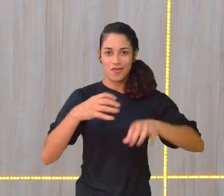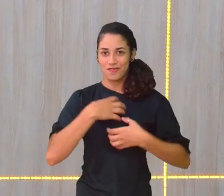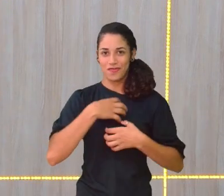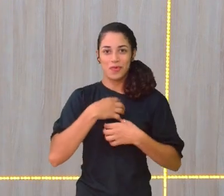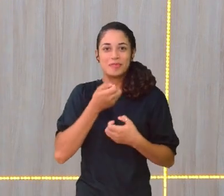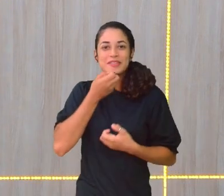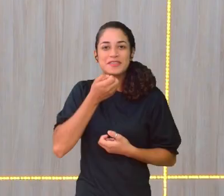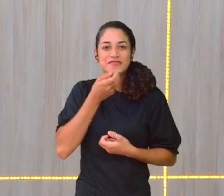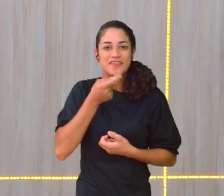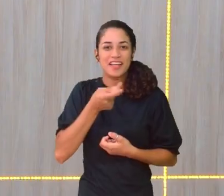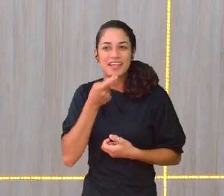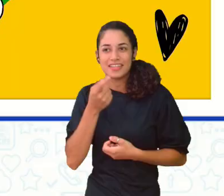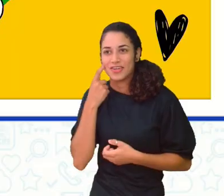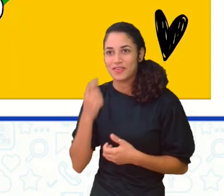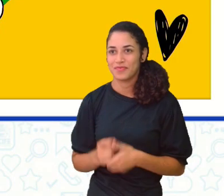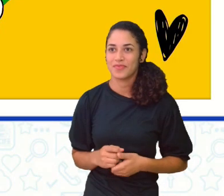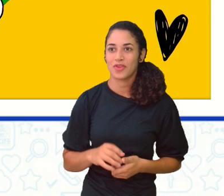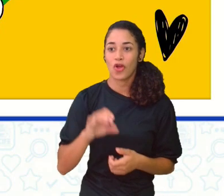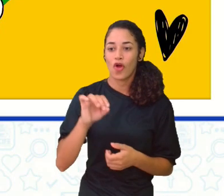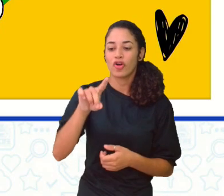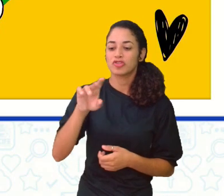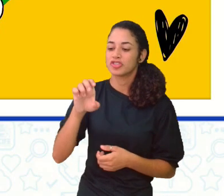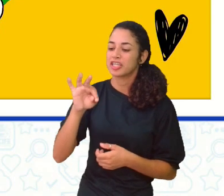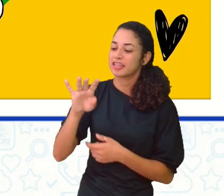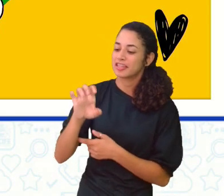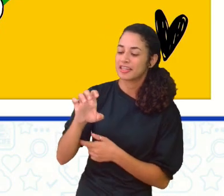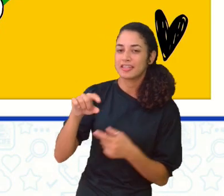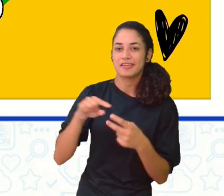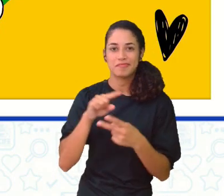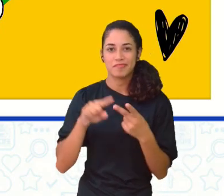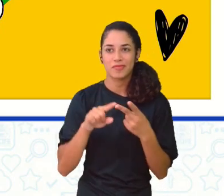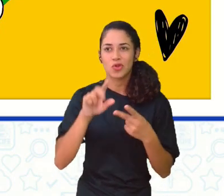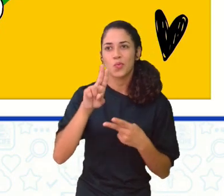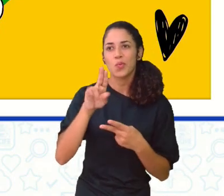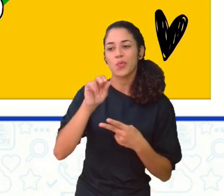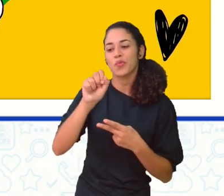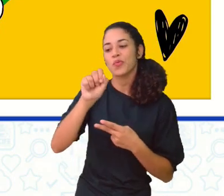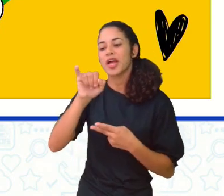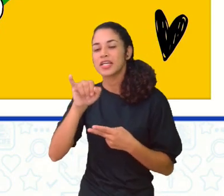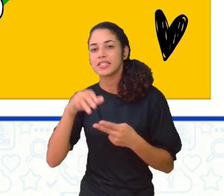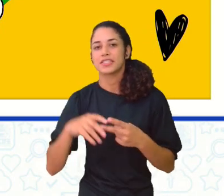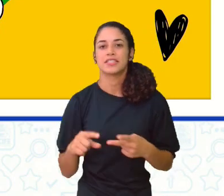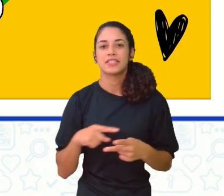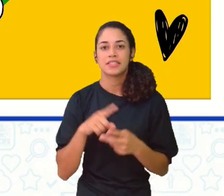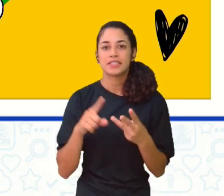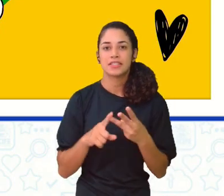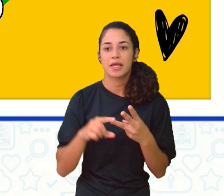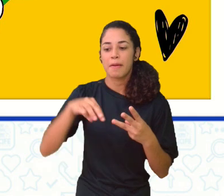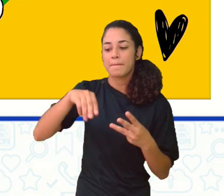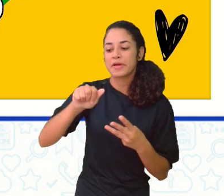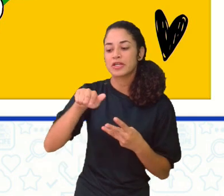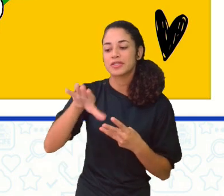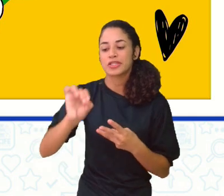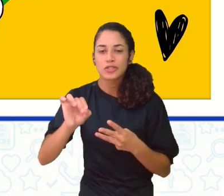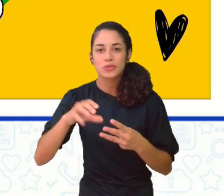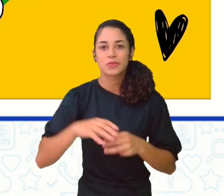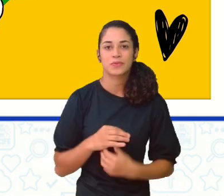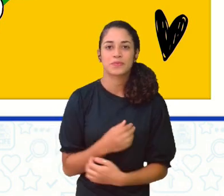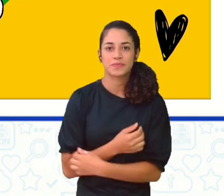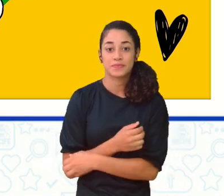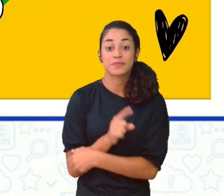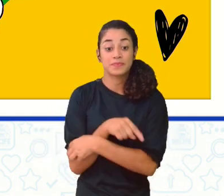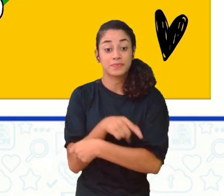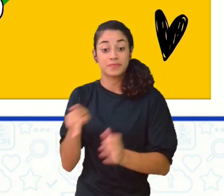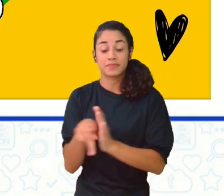temos aqui o oxente nordestino, não é? O ai mineiro, não é? Mano, não é? Que representa aqui o Rio